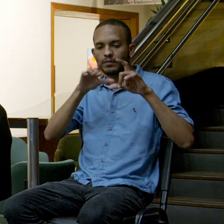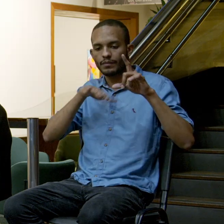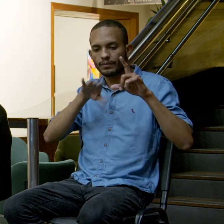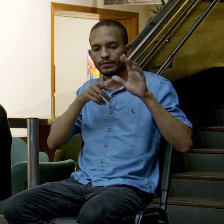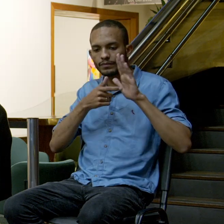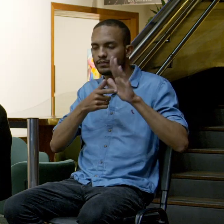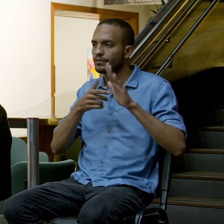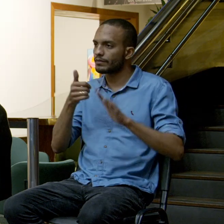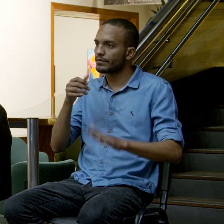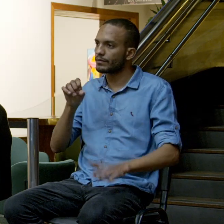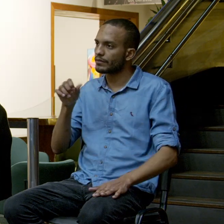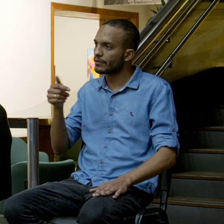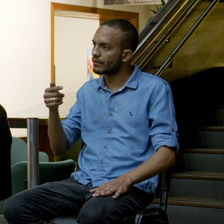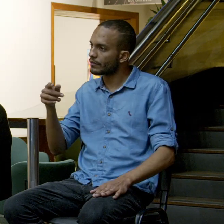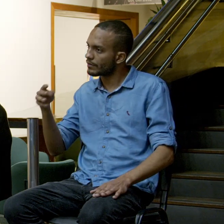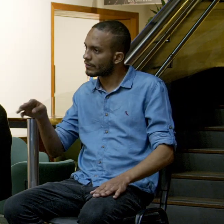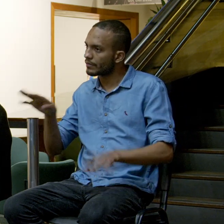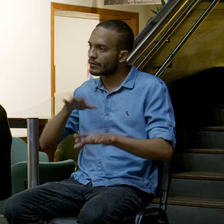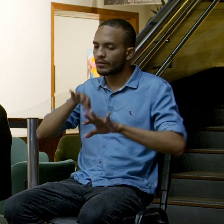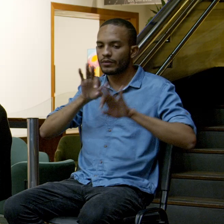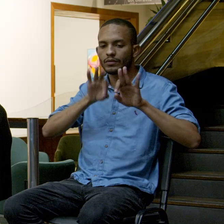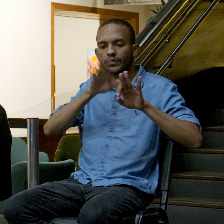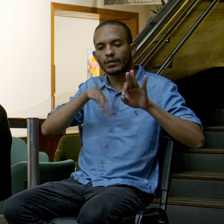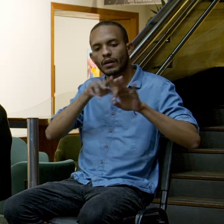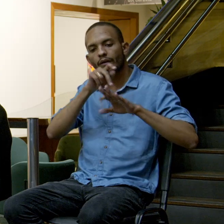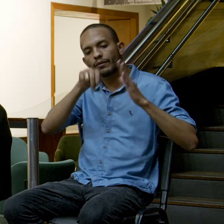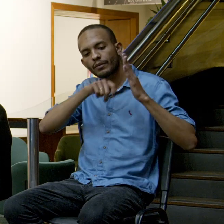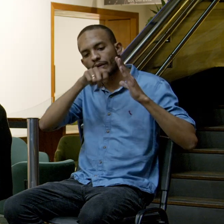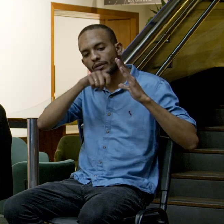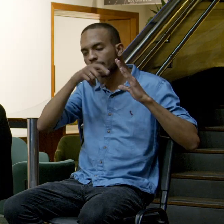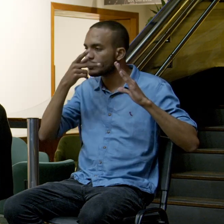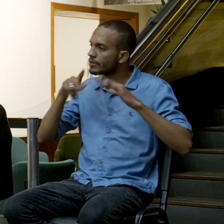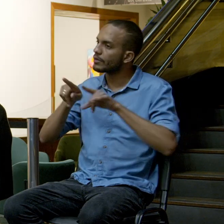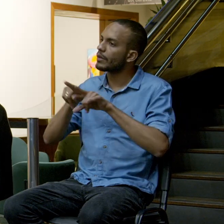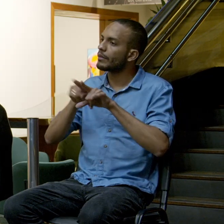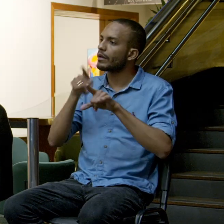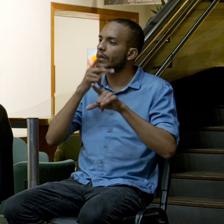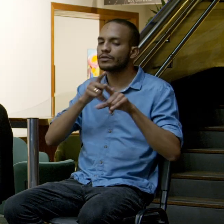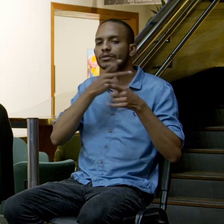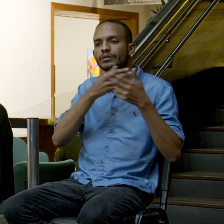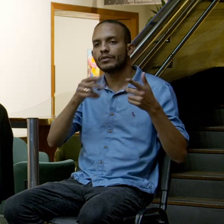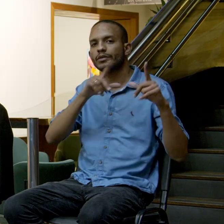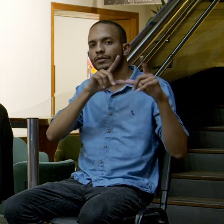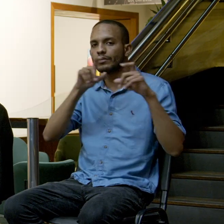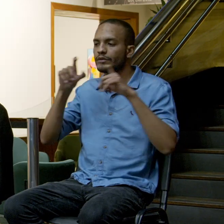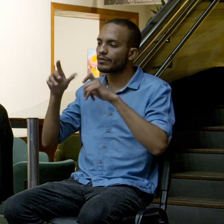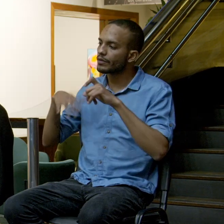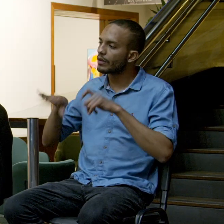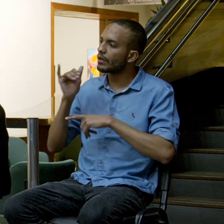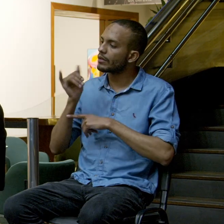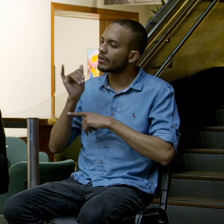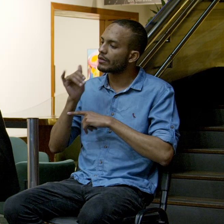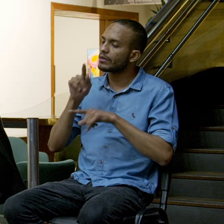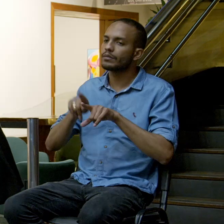poucos, de 74, construída paralelamente com a filmagem de Y. Essa sequência de 4 fotografias que narram